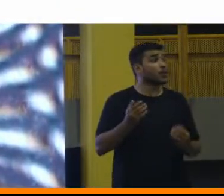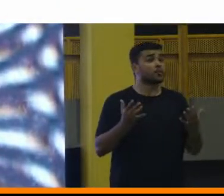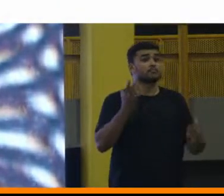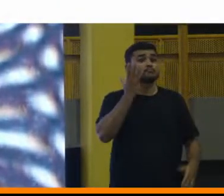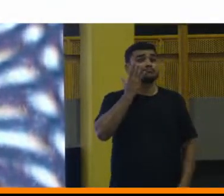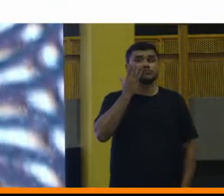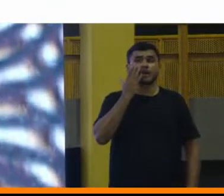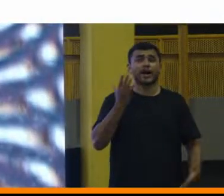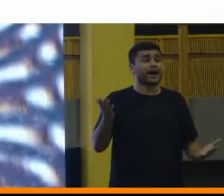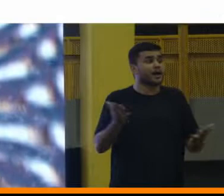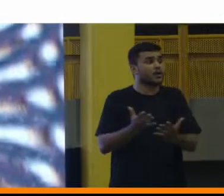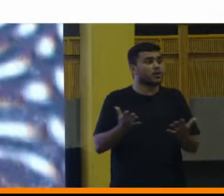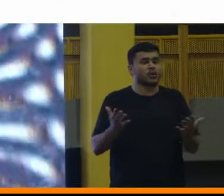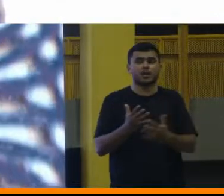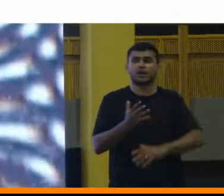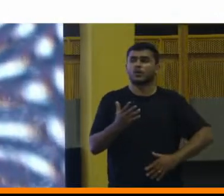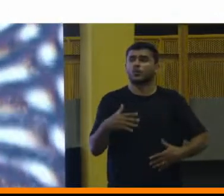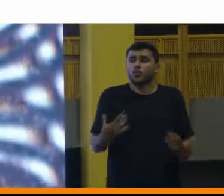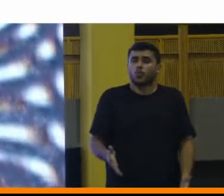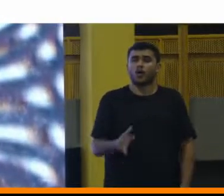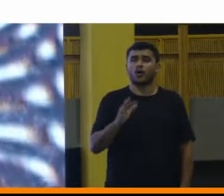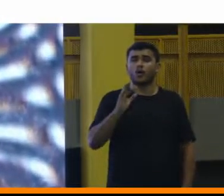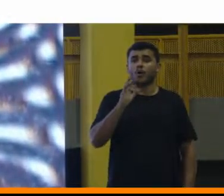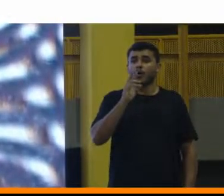universo? Não sei.